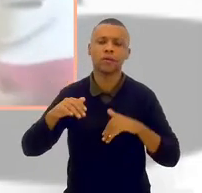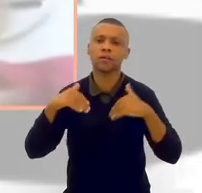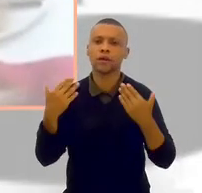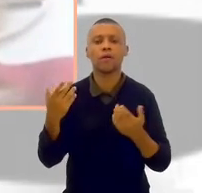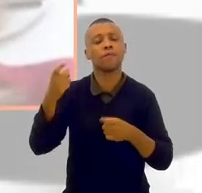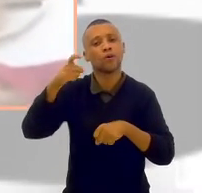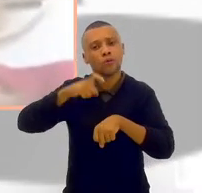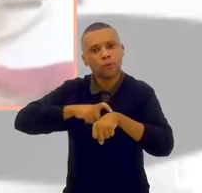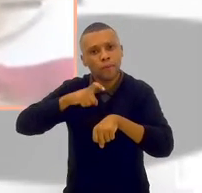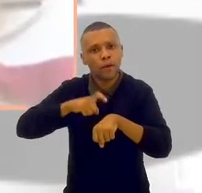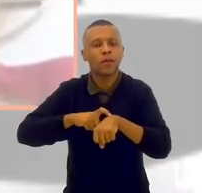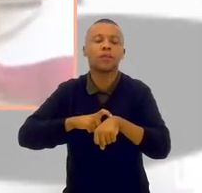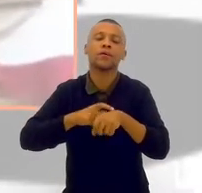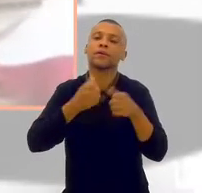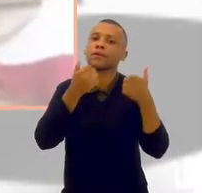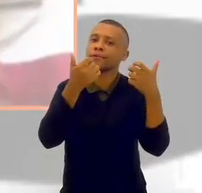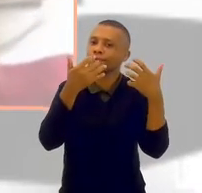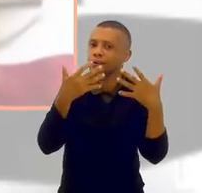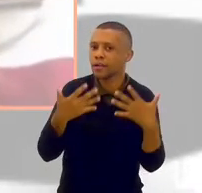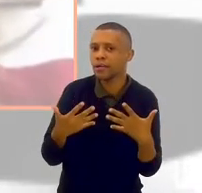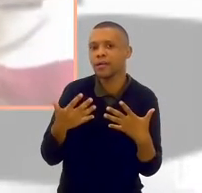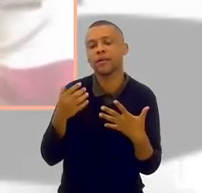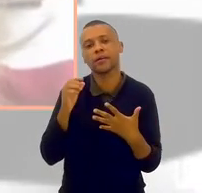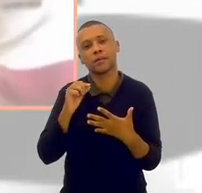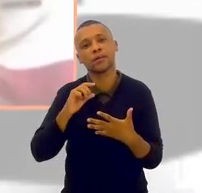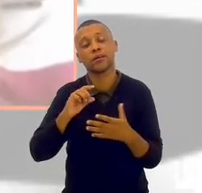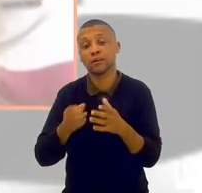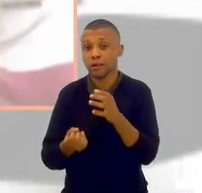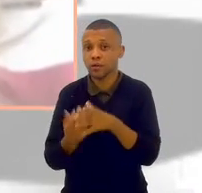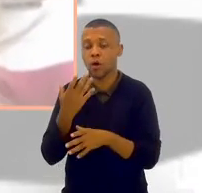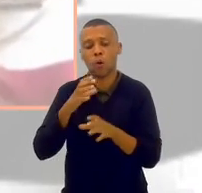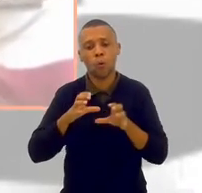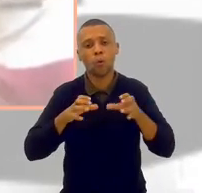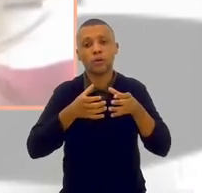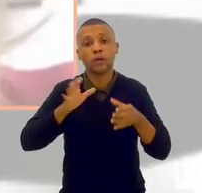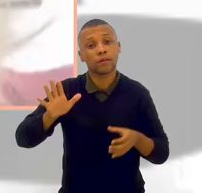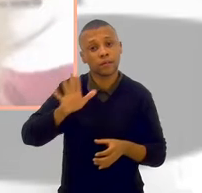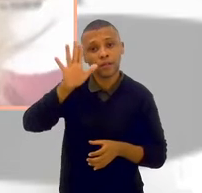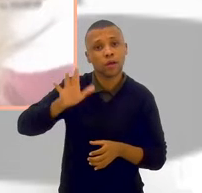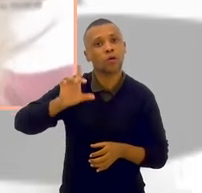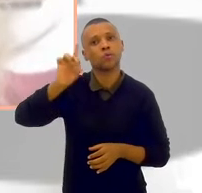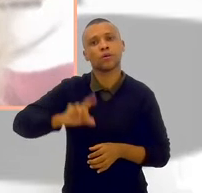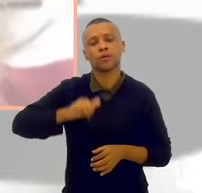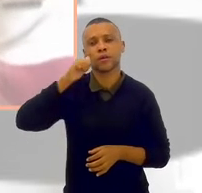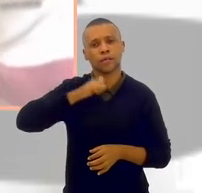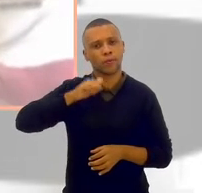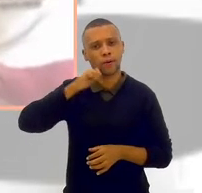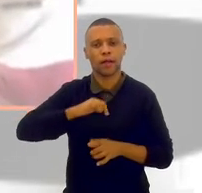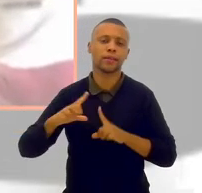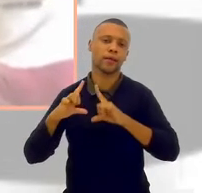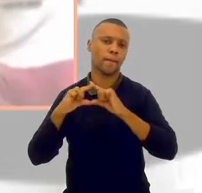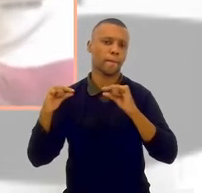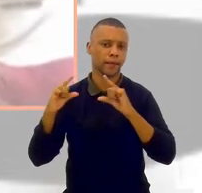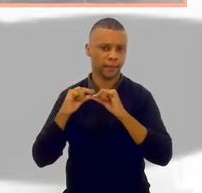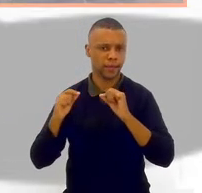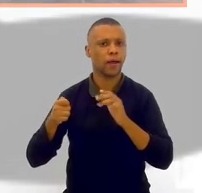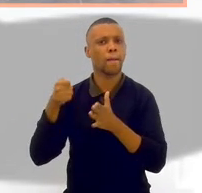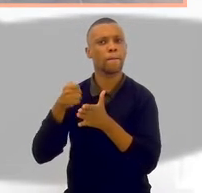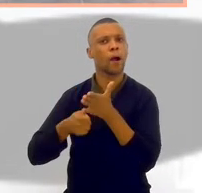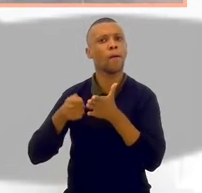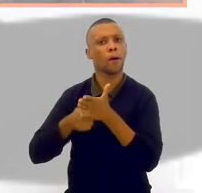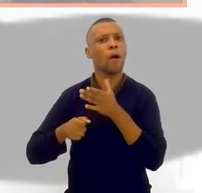aí foi quando o Sarney assinou o Conselho Nacional dos Direitos da Mulher em Brasília